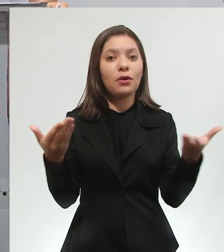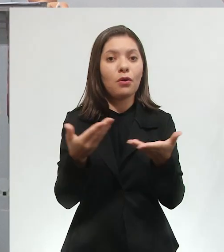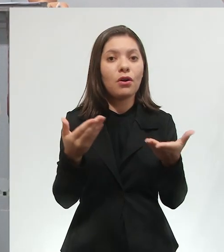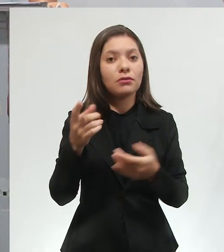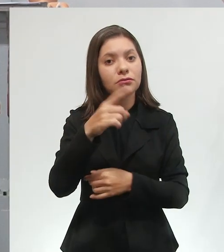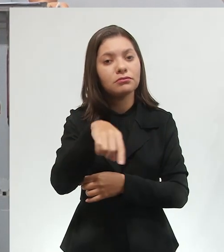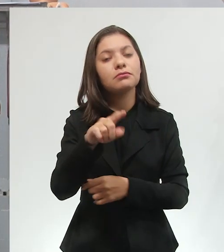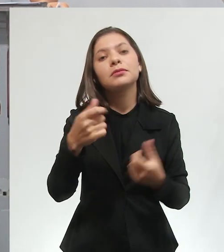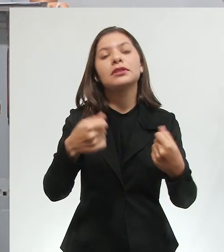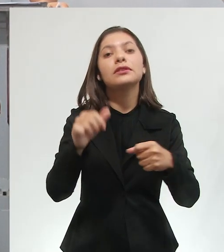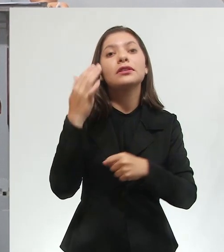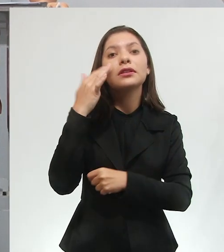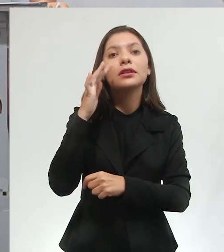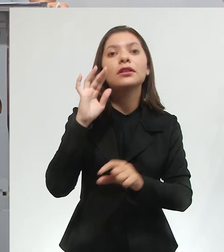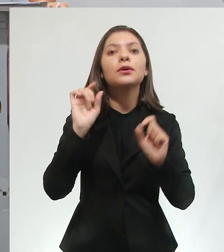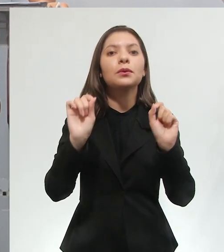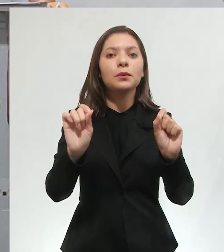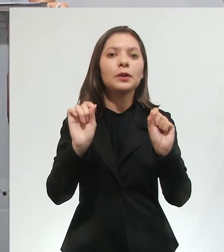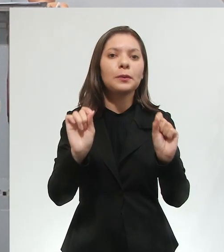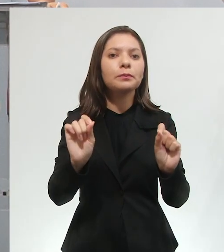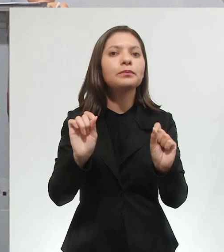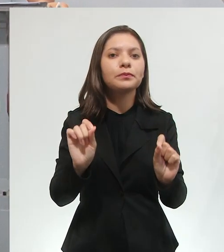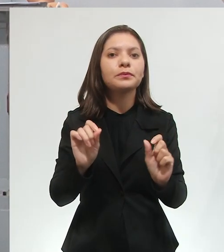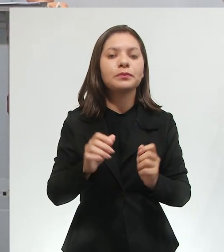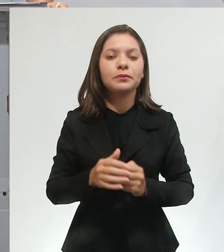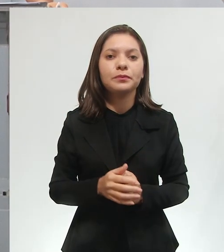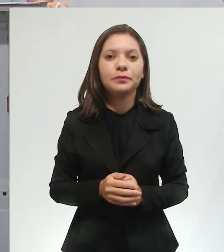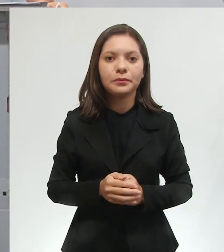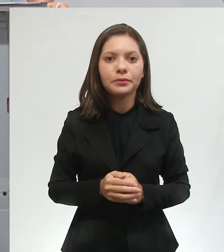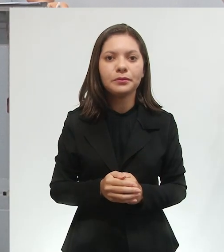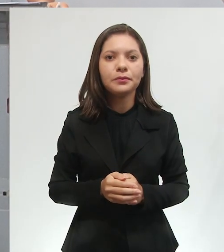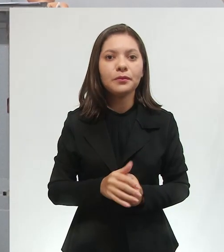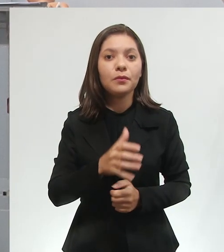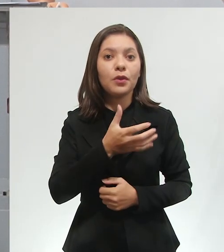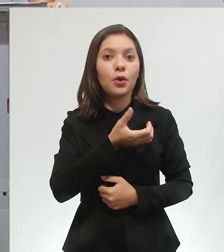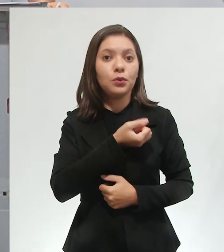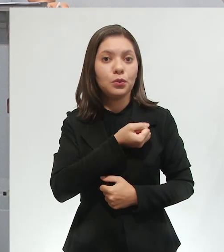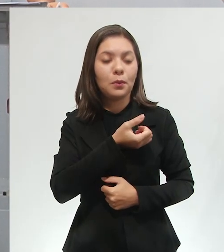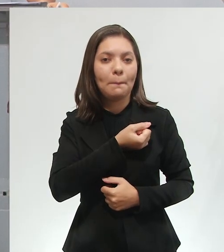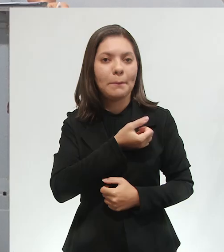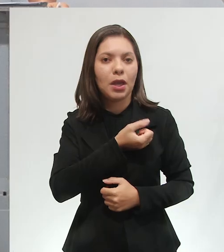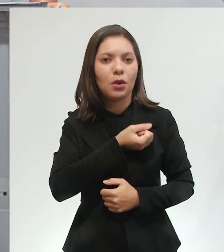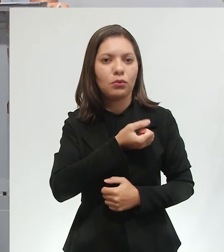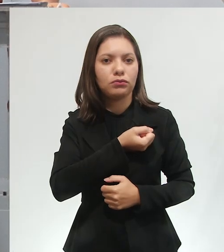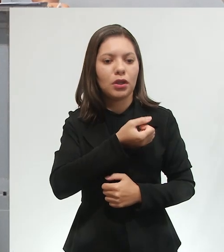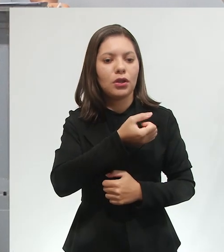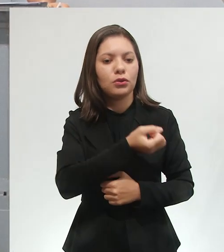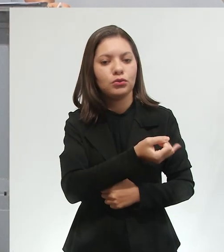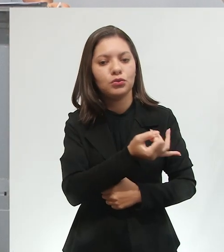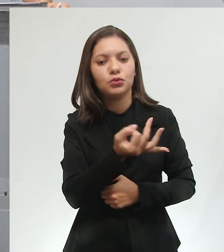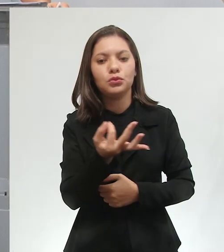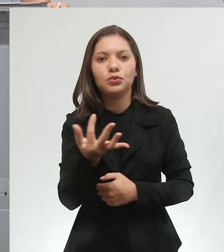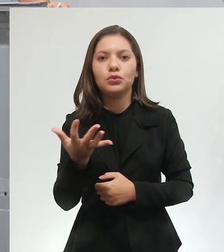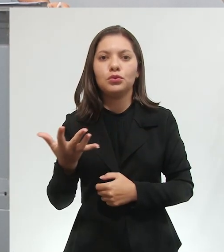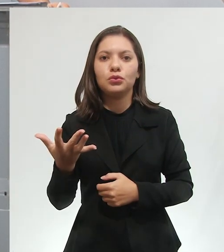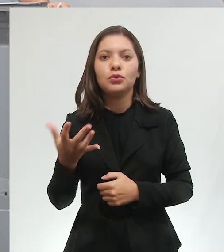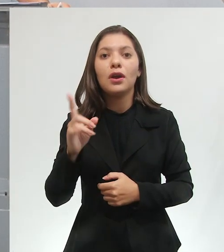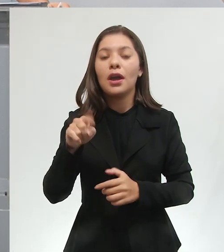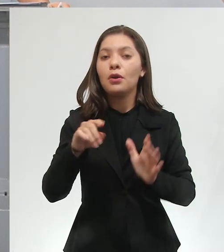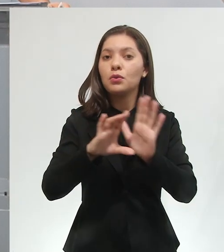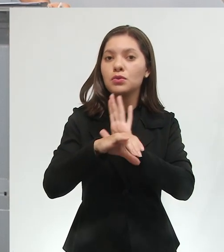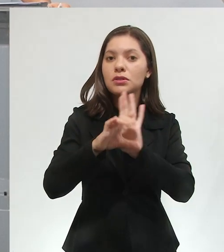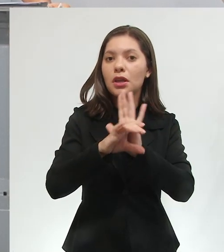que nós estamos cursando? O número, o numeral, o algarismo, é um conceito